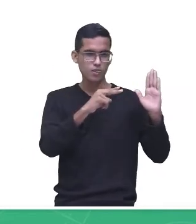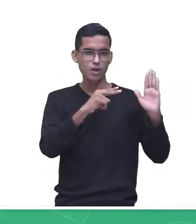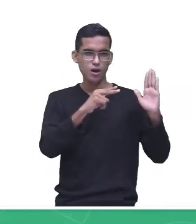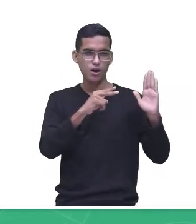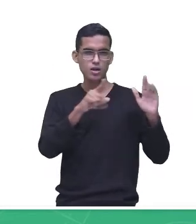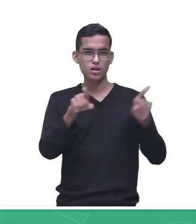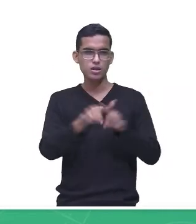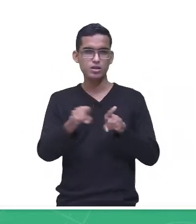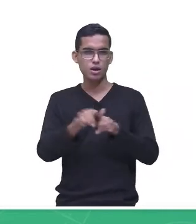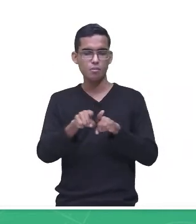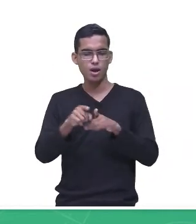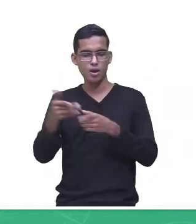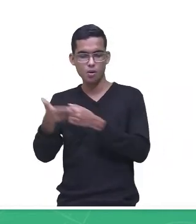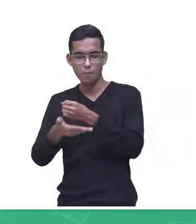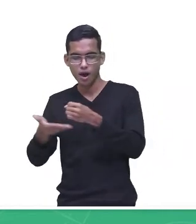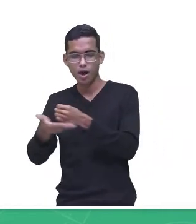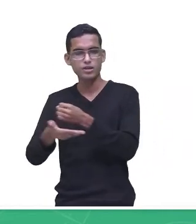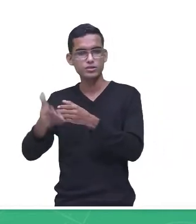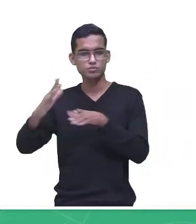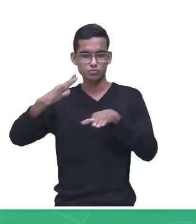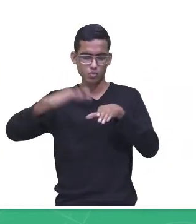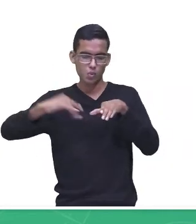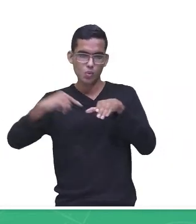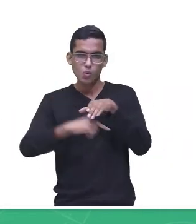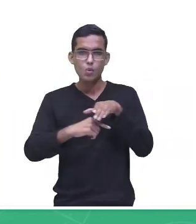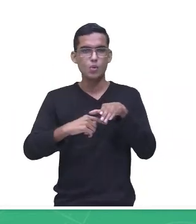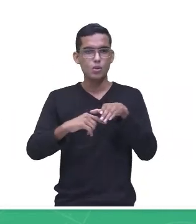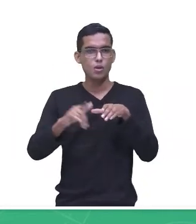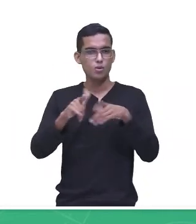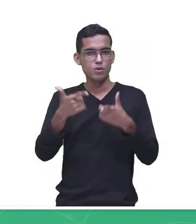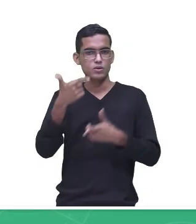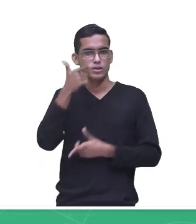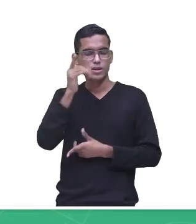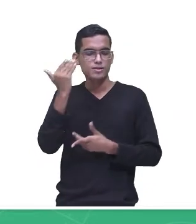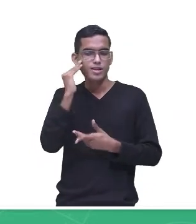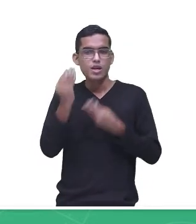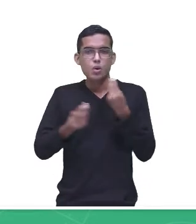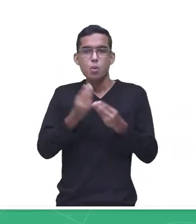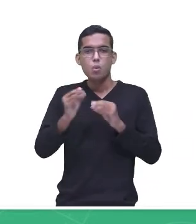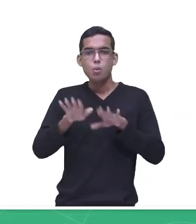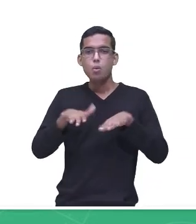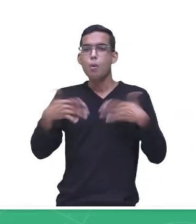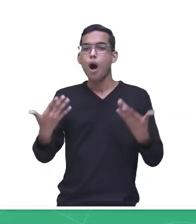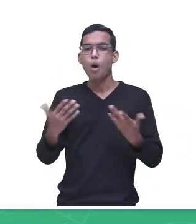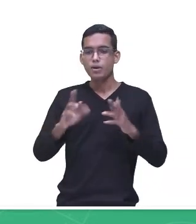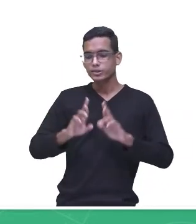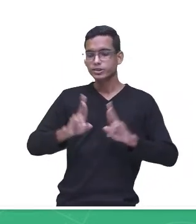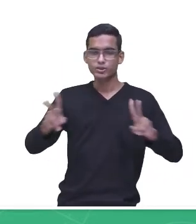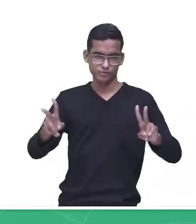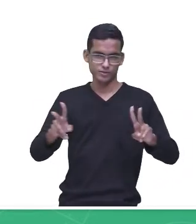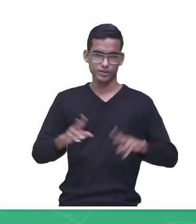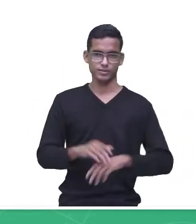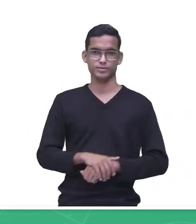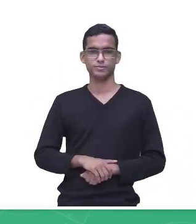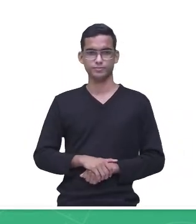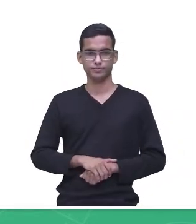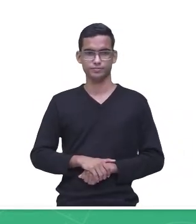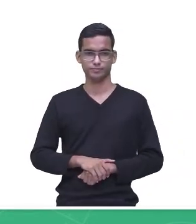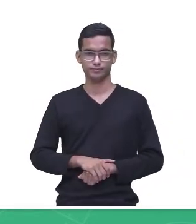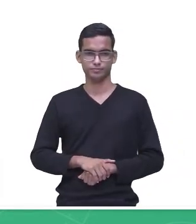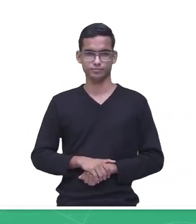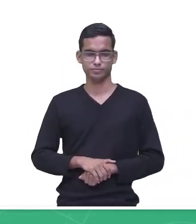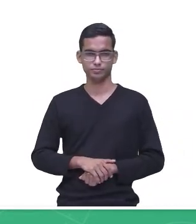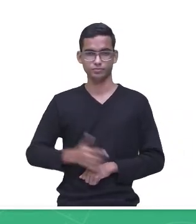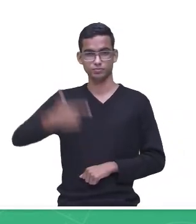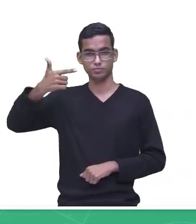que você compreendeu sobre a diferença entre o homem comum e o filósofo. Tá fácil essa daí, hein? Segunda questão.